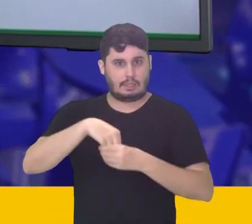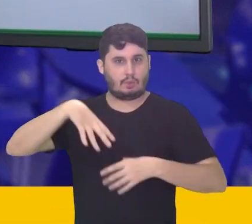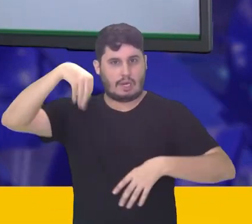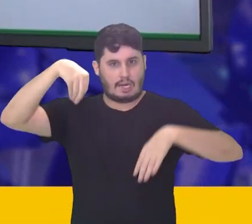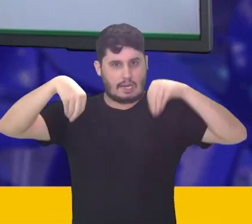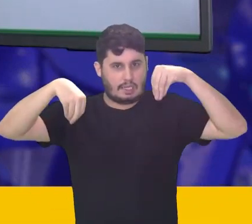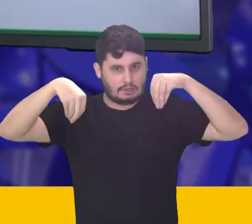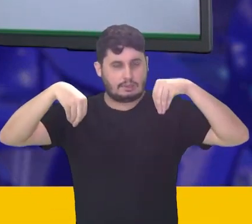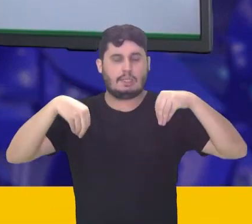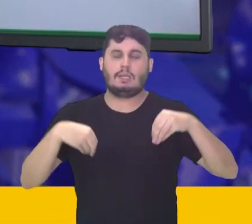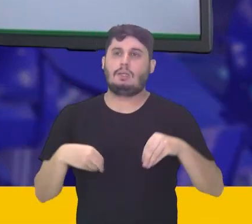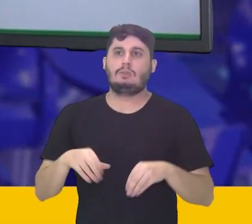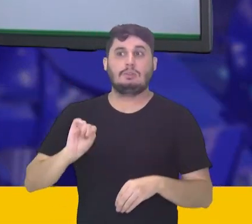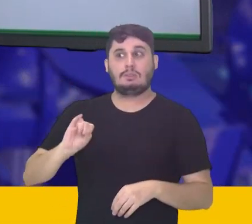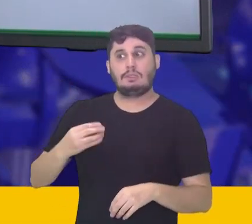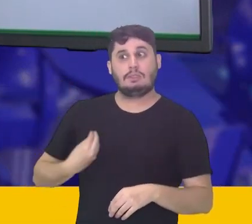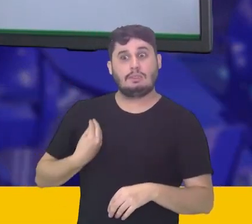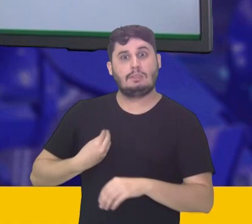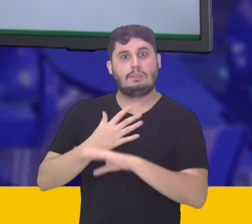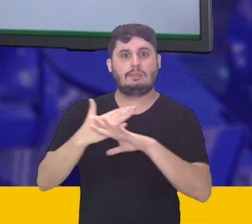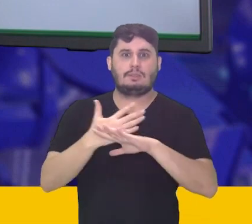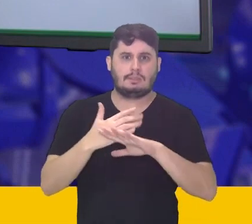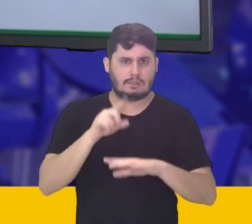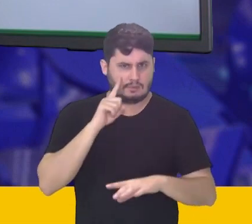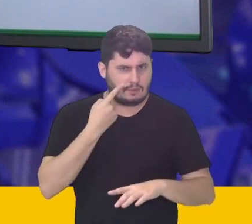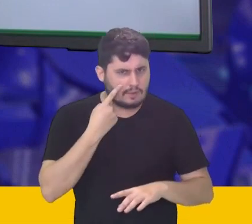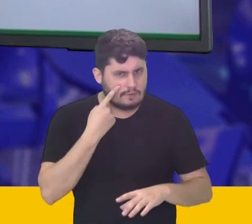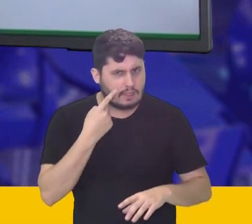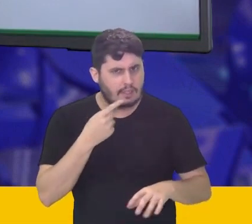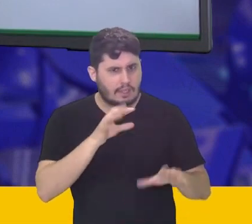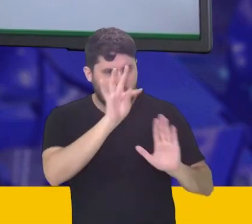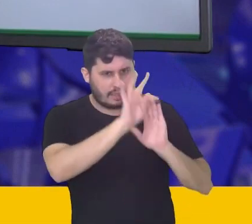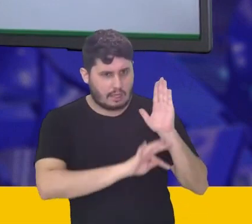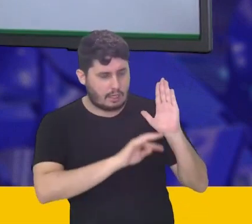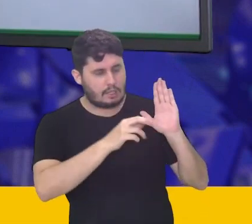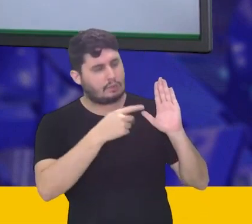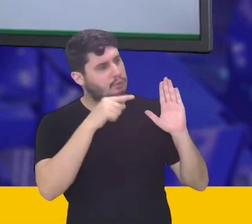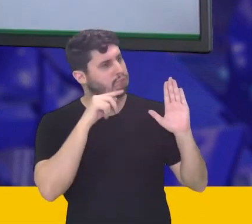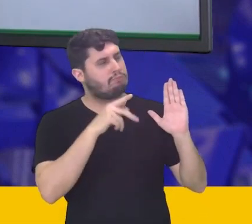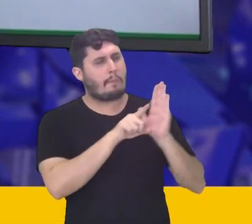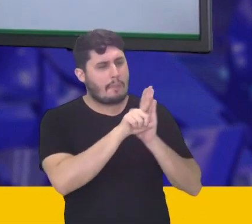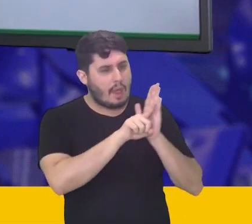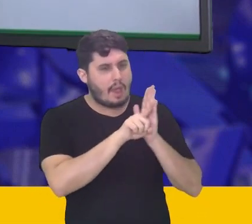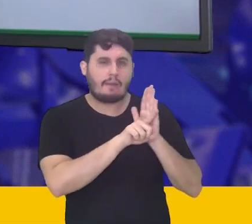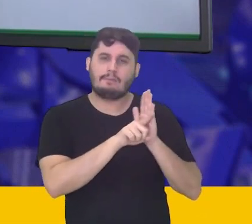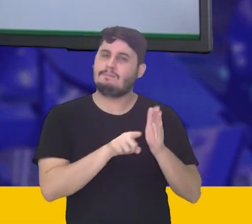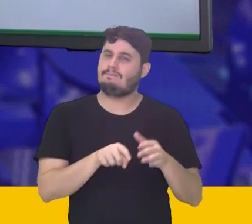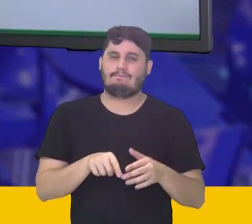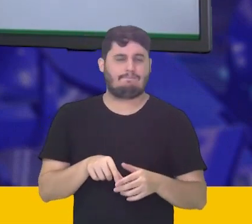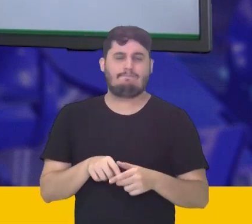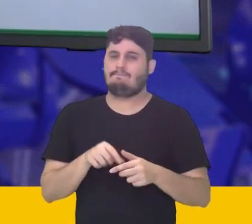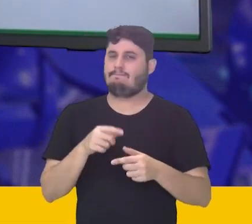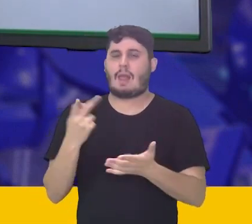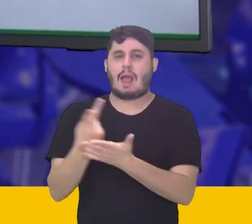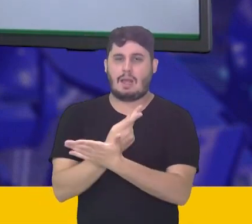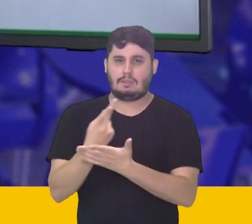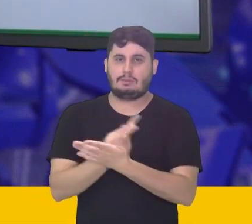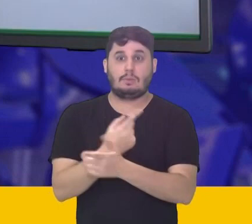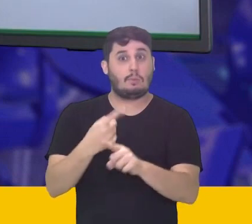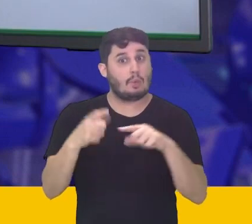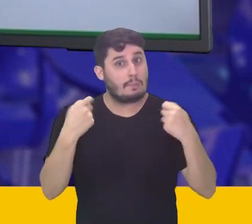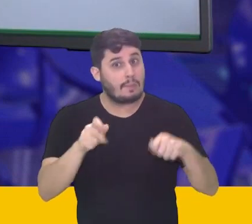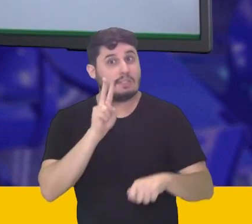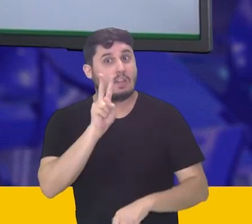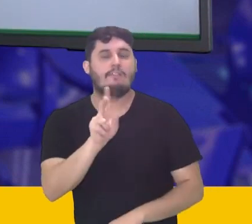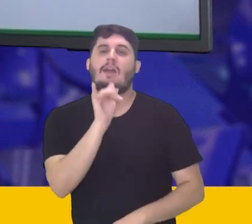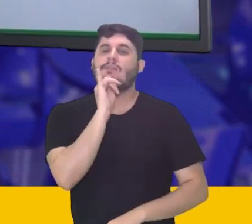que é verdade? Vamos dar uma olhada? Falso. Então vamos procurar por palavras como castelo, como rainha,